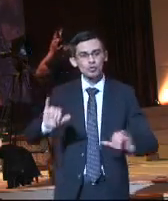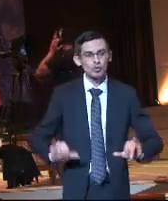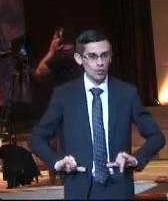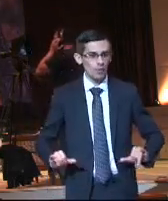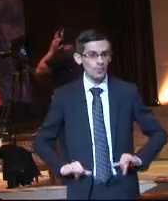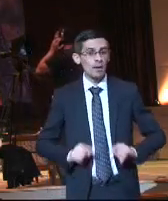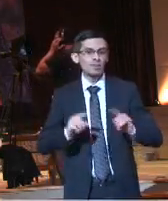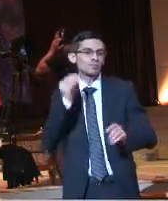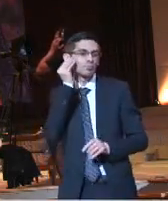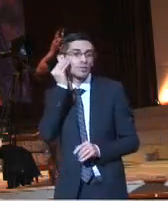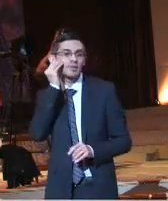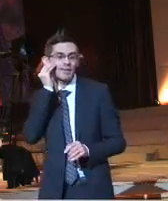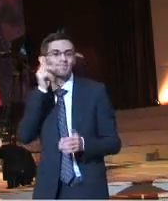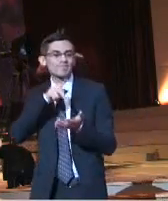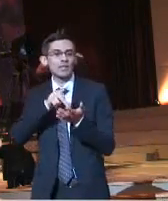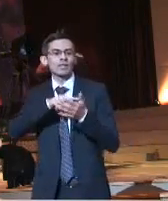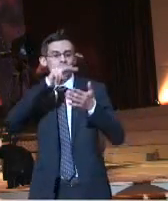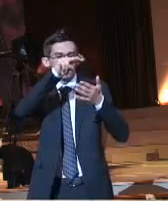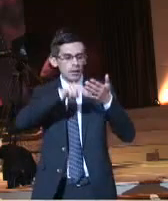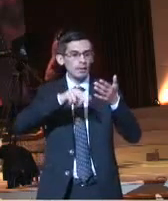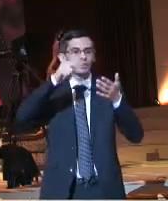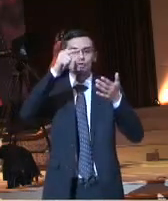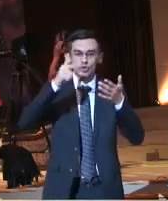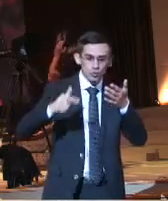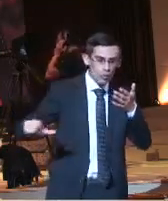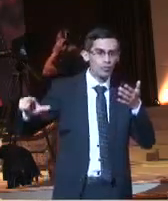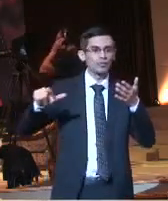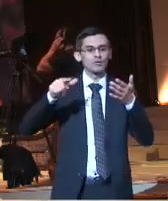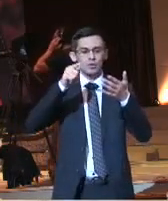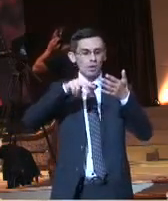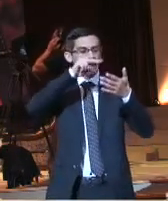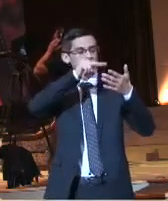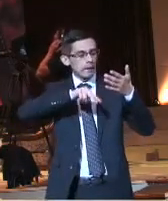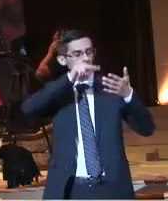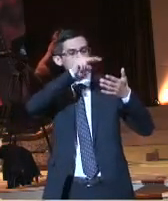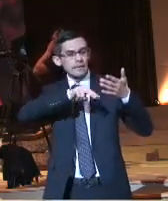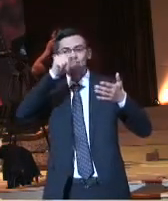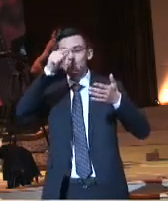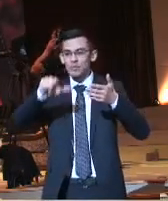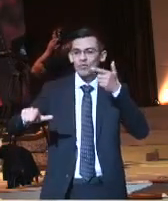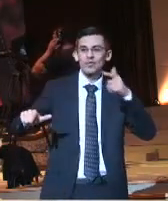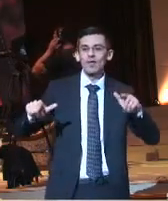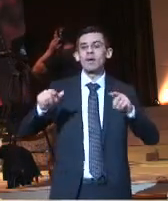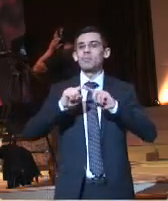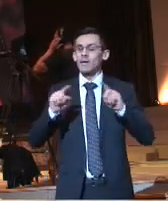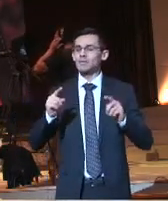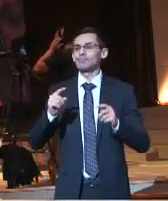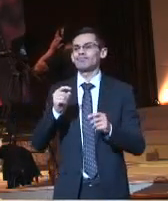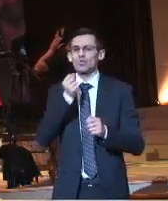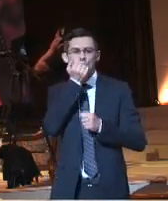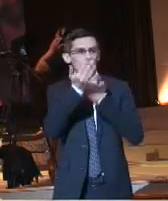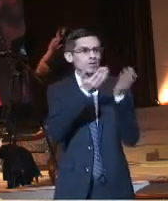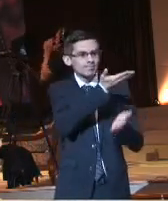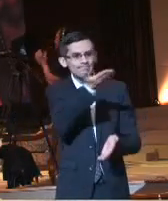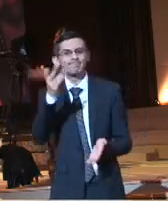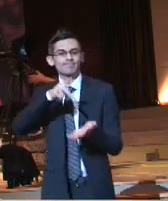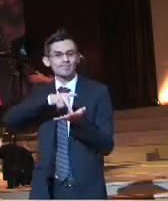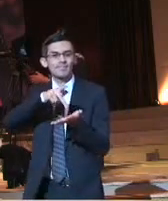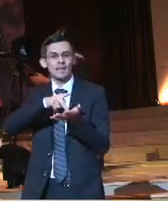a oportunidade de reler agora, recentemente, o livro de Jó. E eu confesso para você